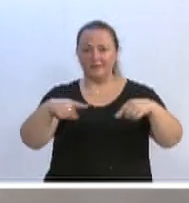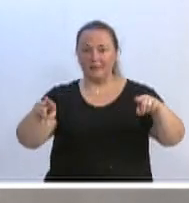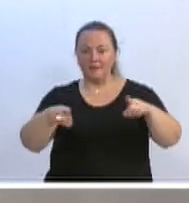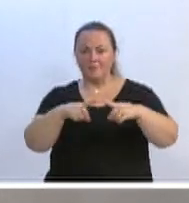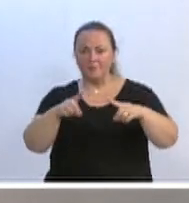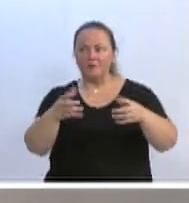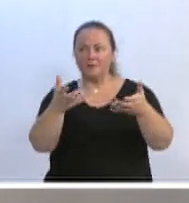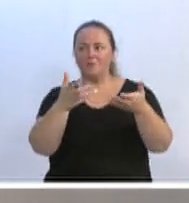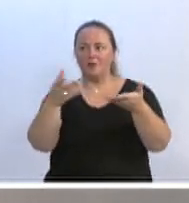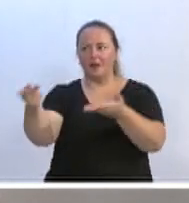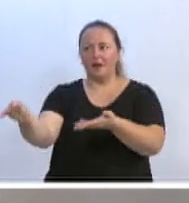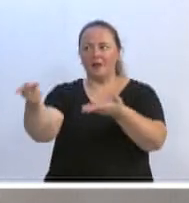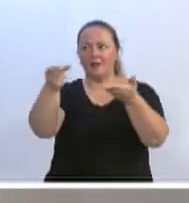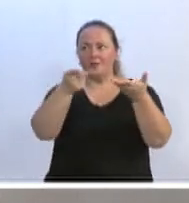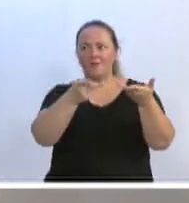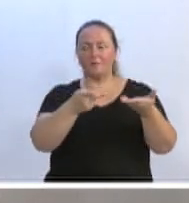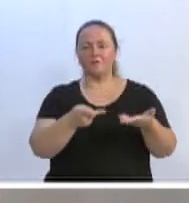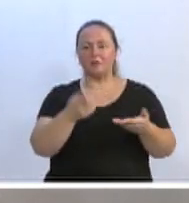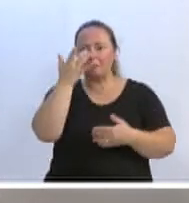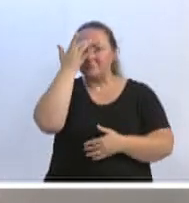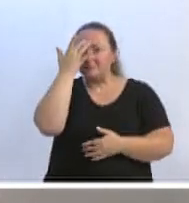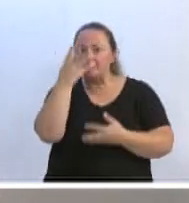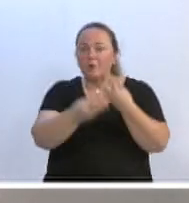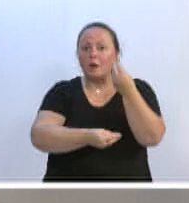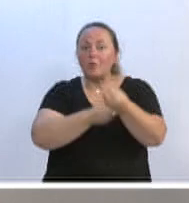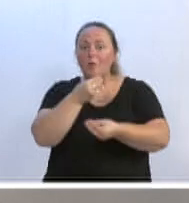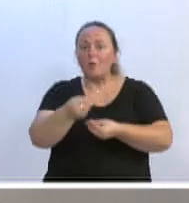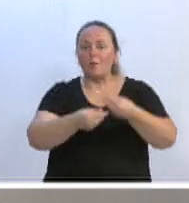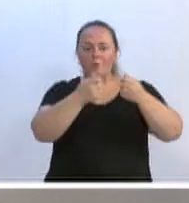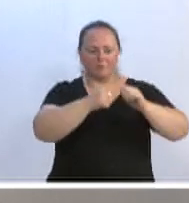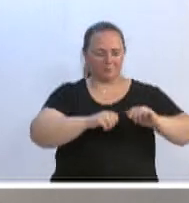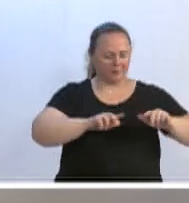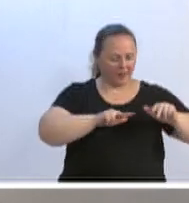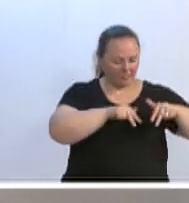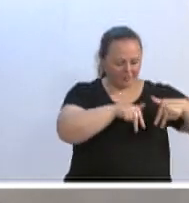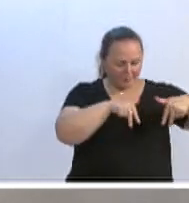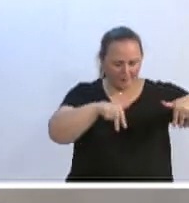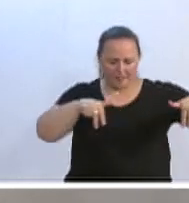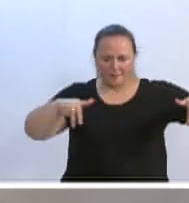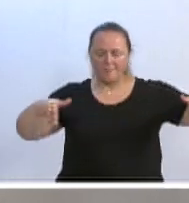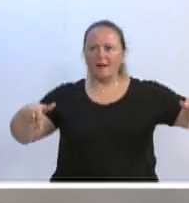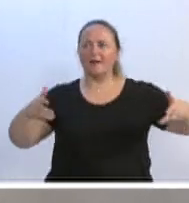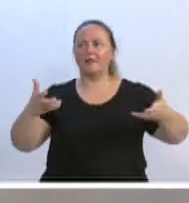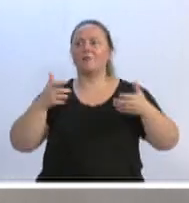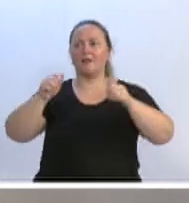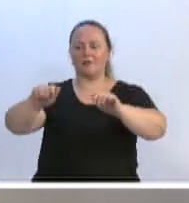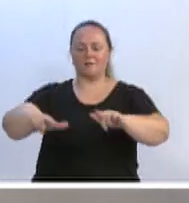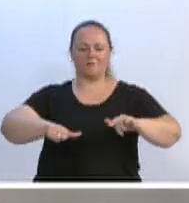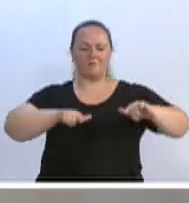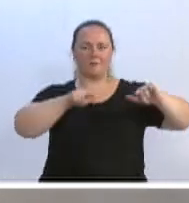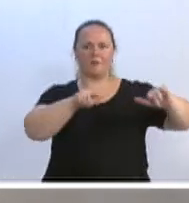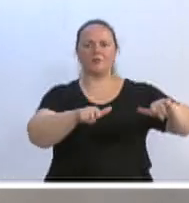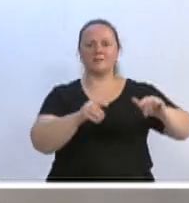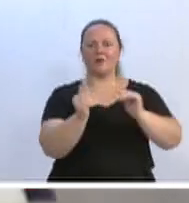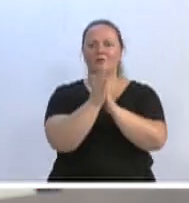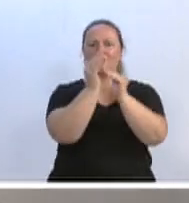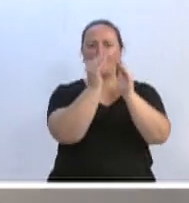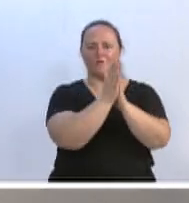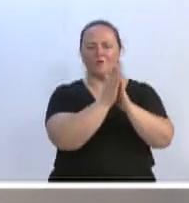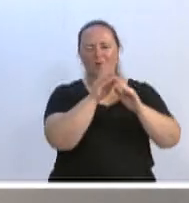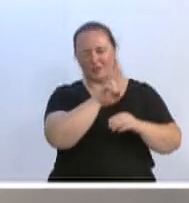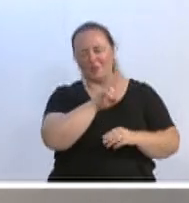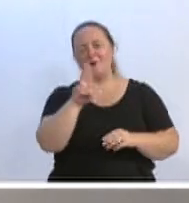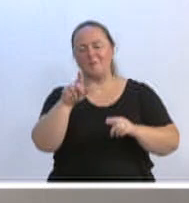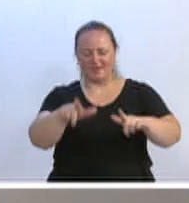convidar todos vocês, aí não sei como nós vamos fazer, para a gente ficar aqui fora, e eu quero entregar uma moção de louvor, né,